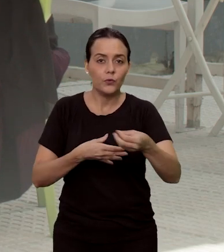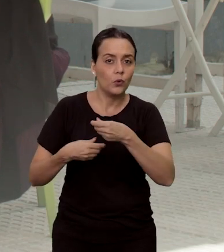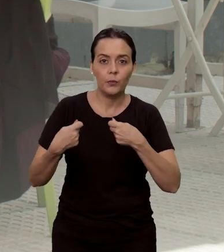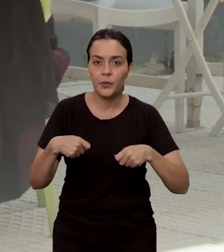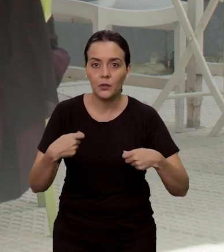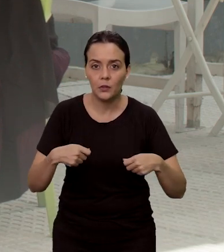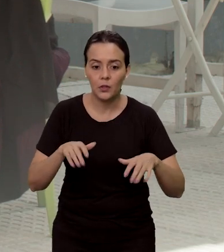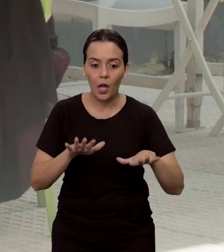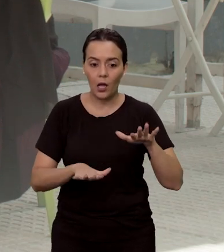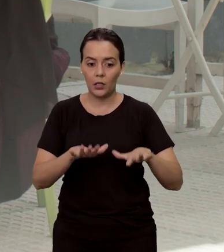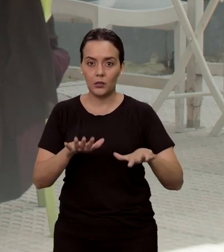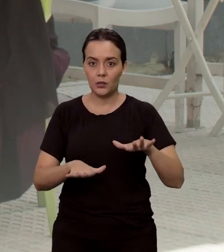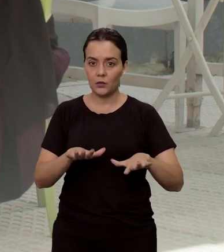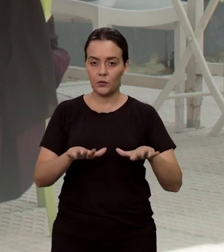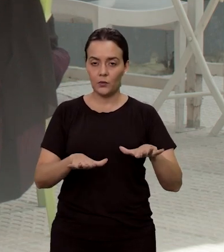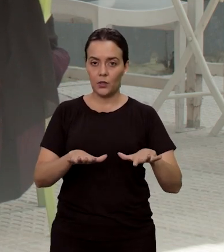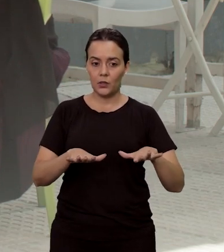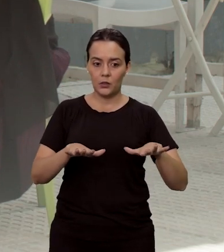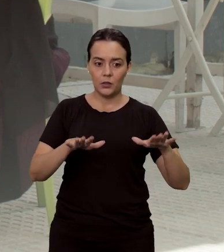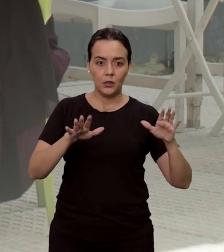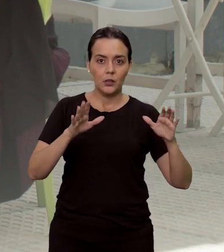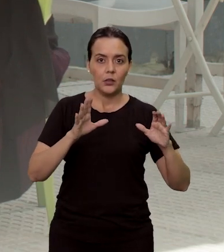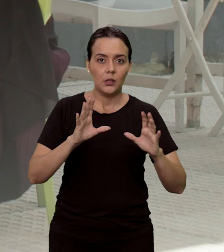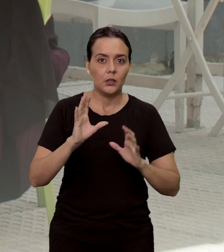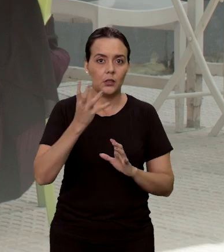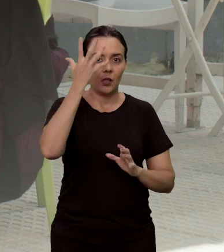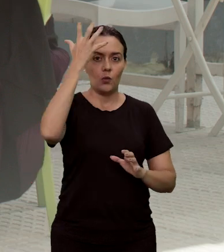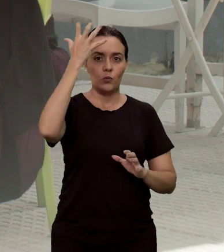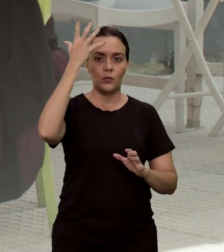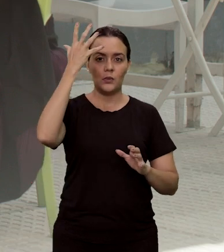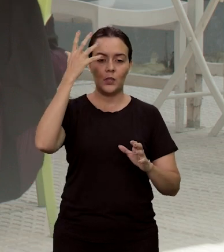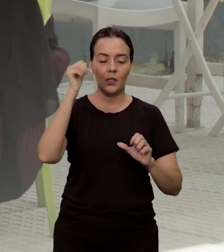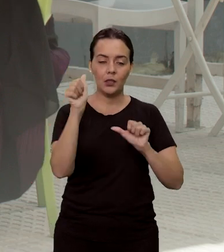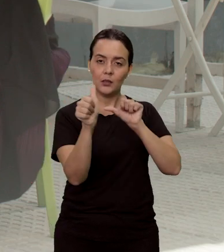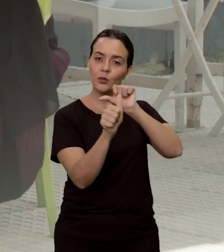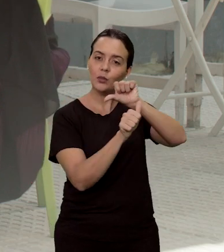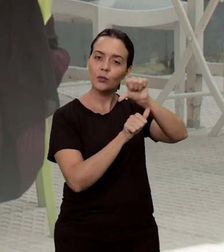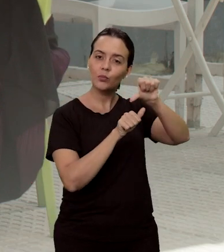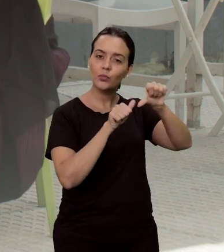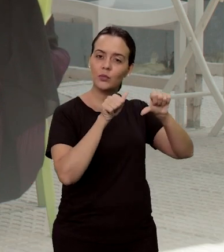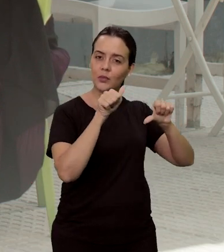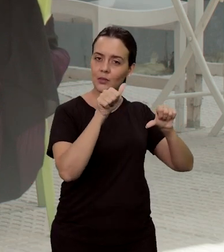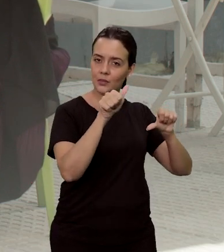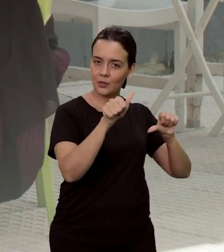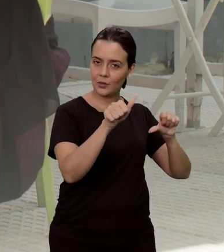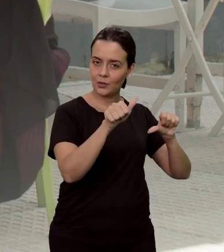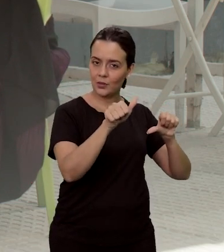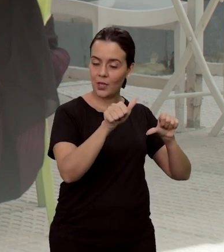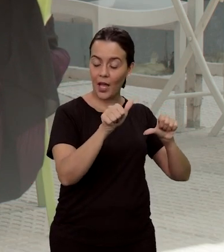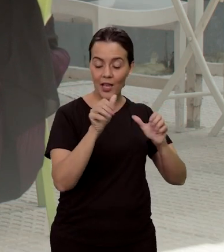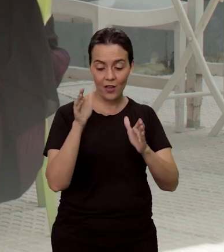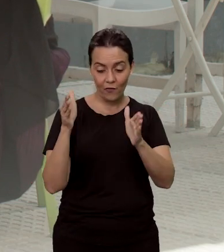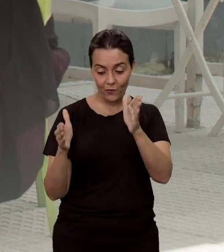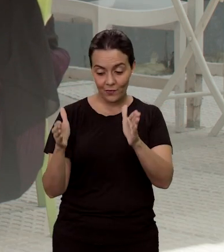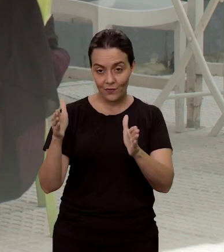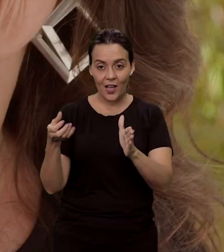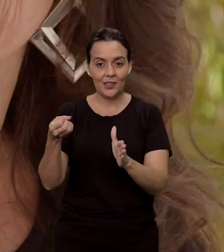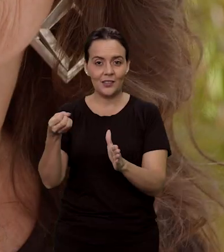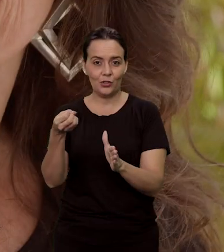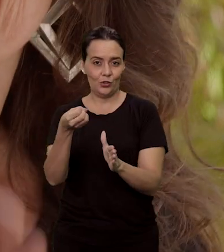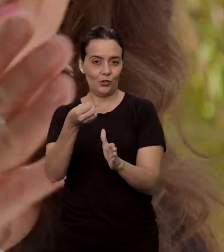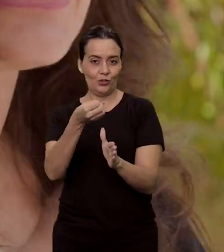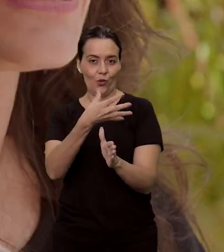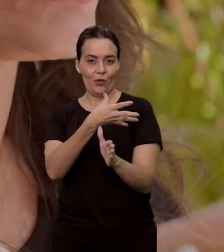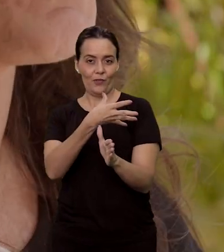barreira e de repente começam transformações. Se cria um outro ciclo. Se cria um novo ciclo. E é um processo de Isso é uma disrupção. mudança de